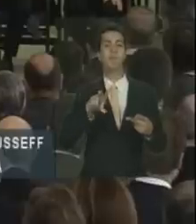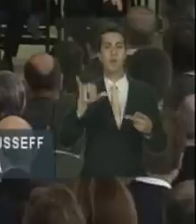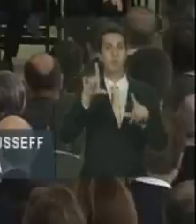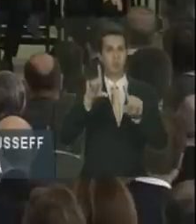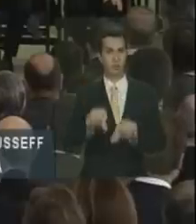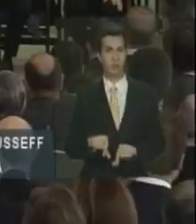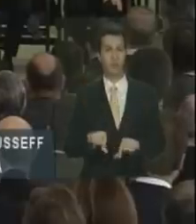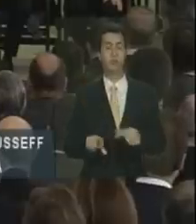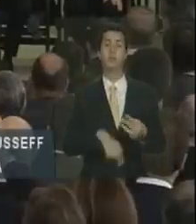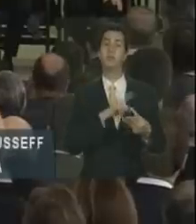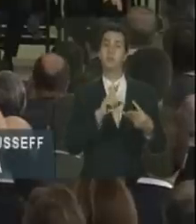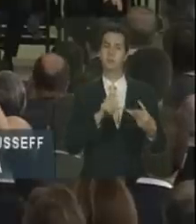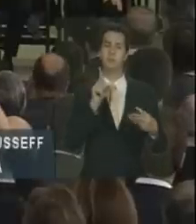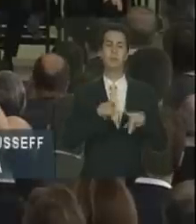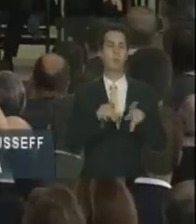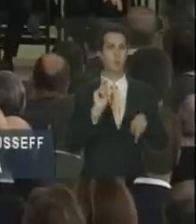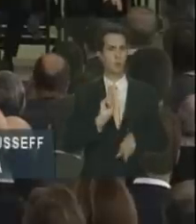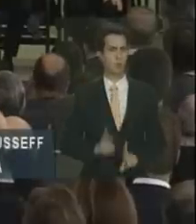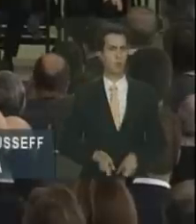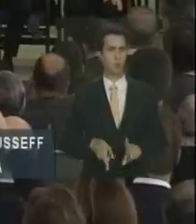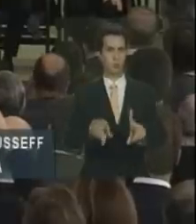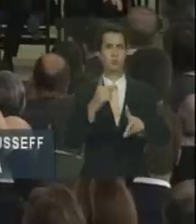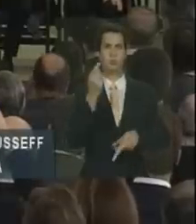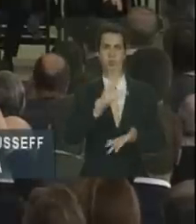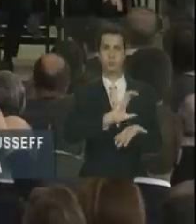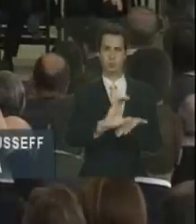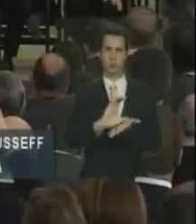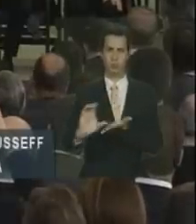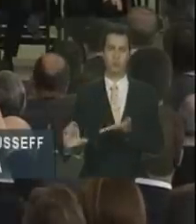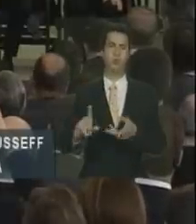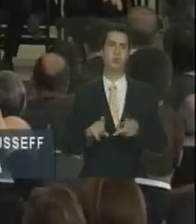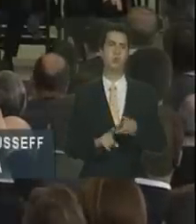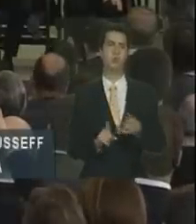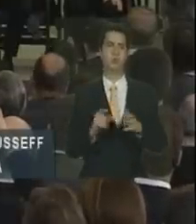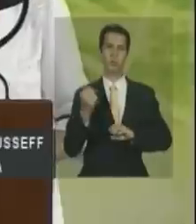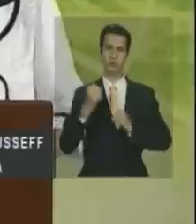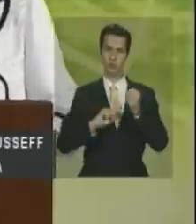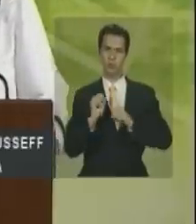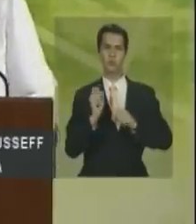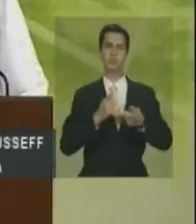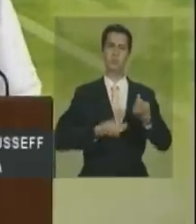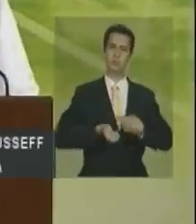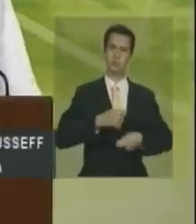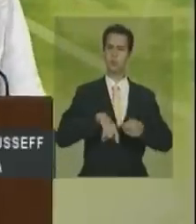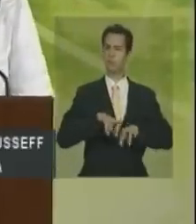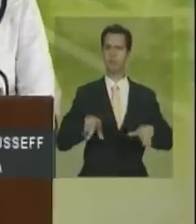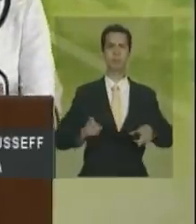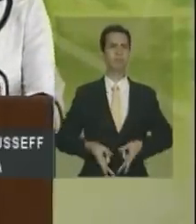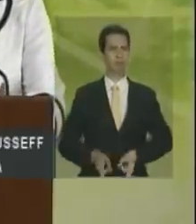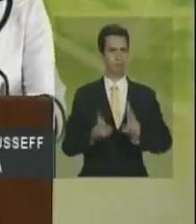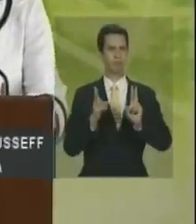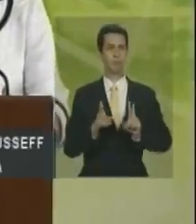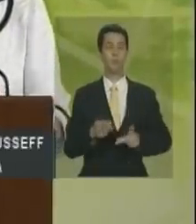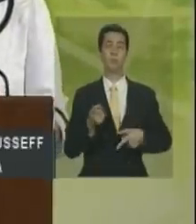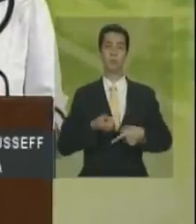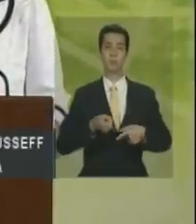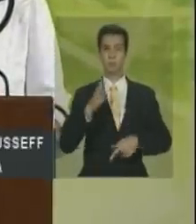de estímulo aos investimentos, à indústria e à economia. Porque o